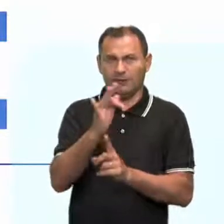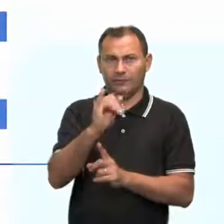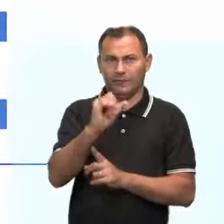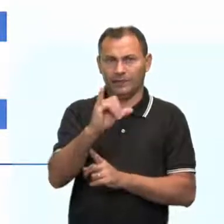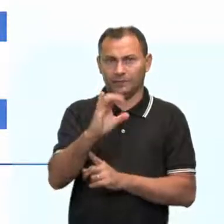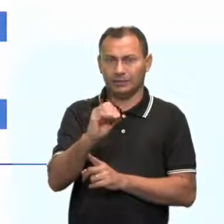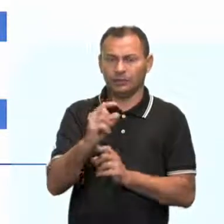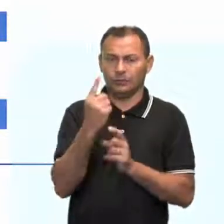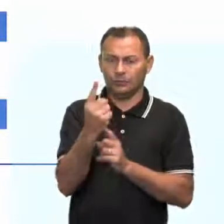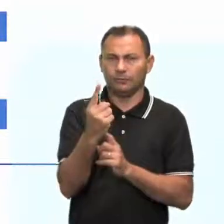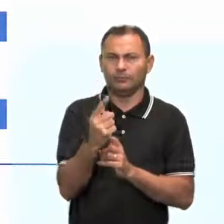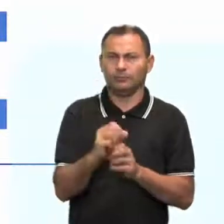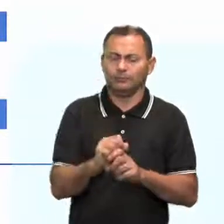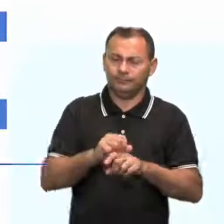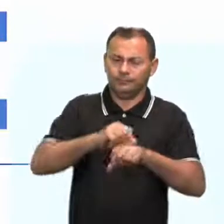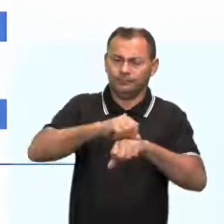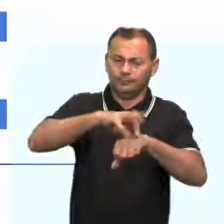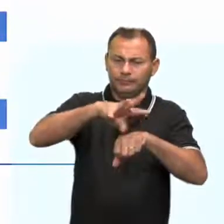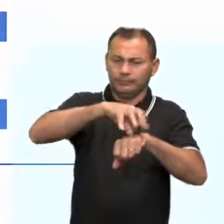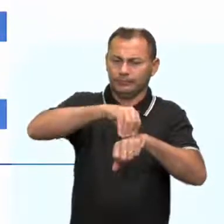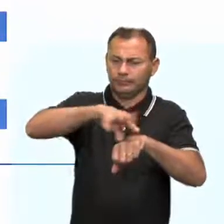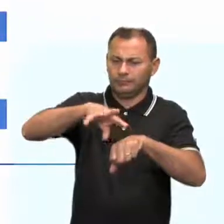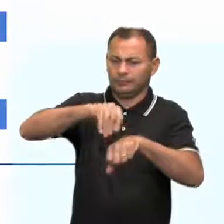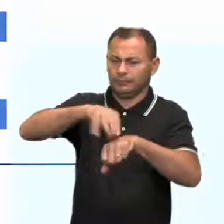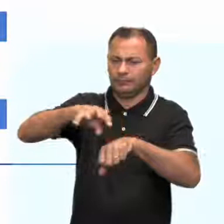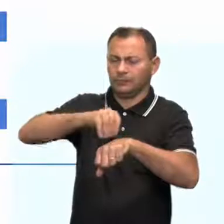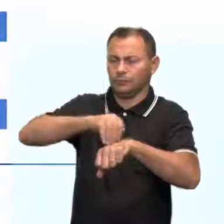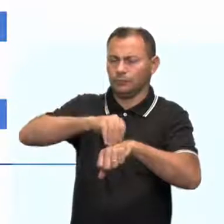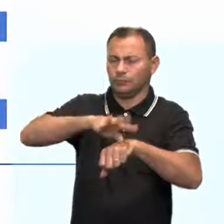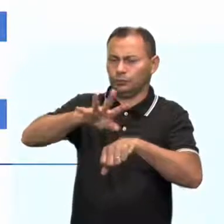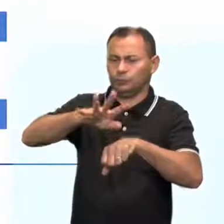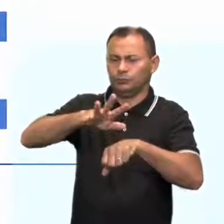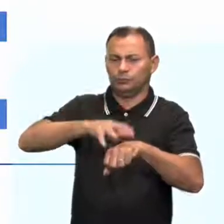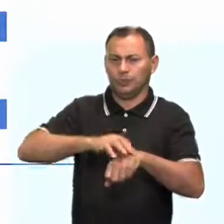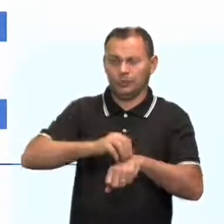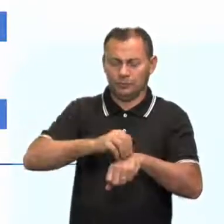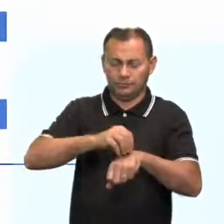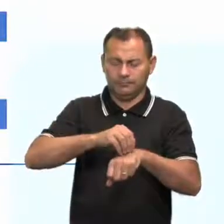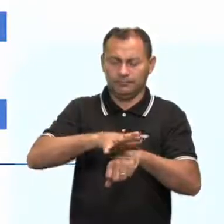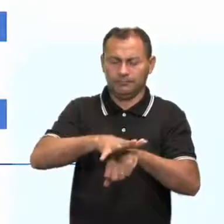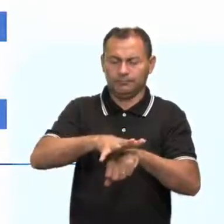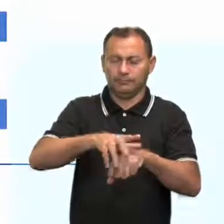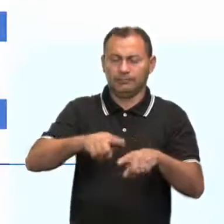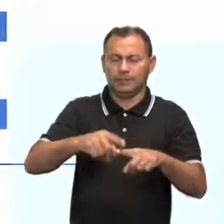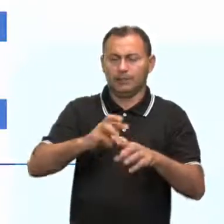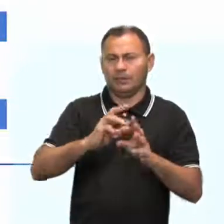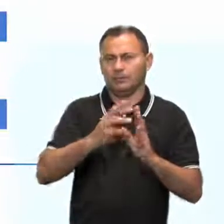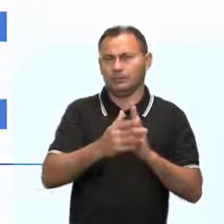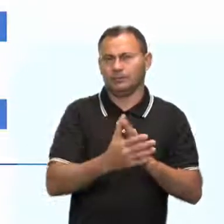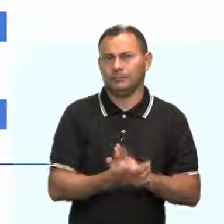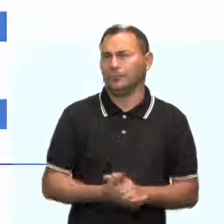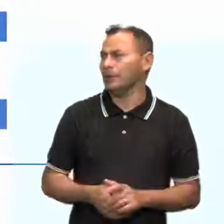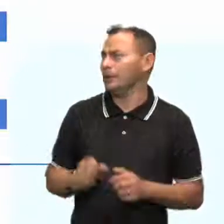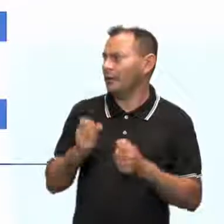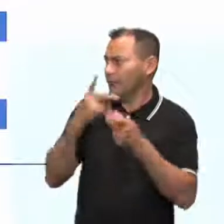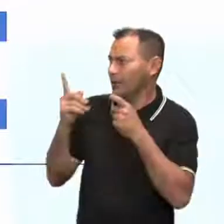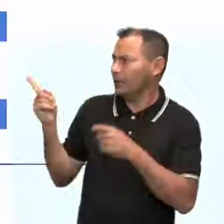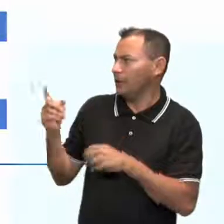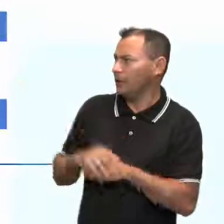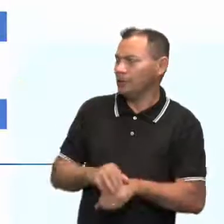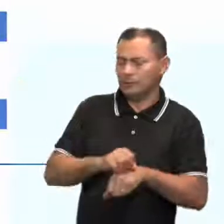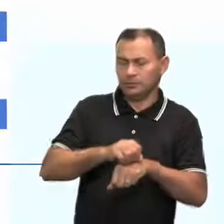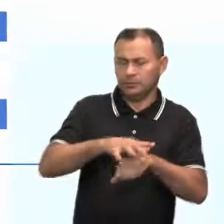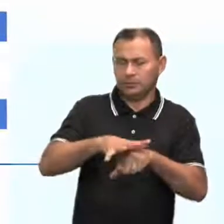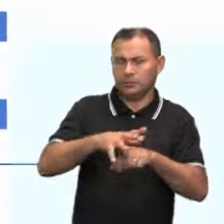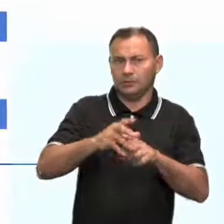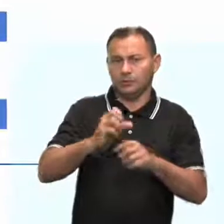físico aqui, para transmitir vários usuários. Então eu tenho muitos subcanais. Aqui eu posso falar que é um